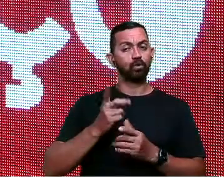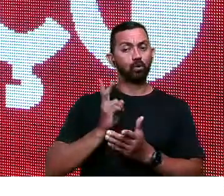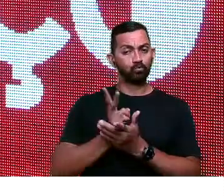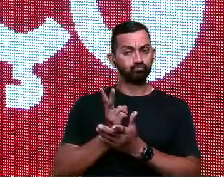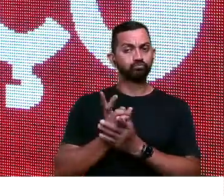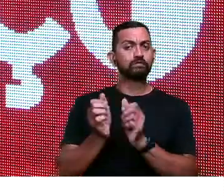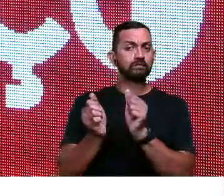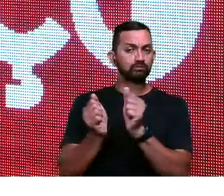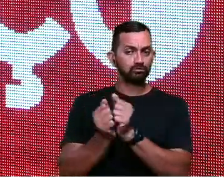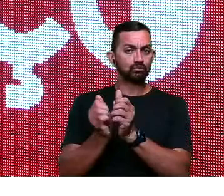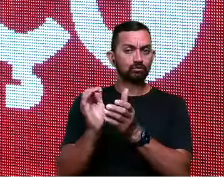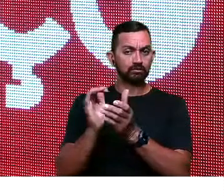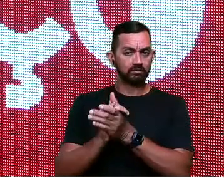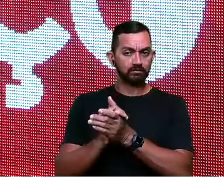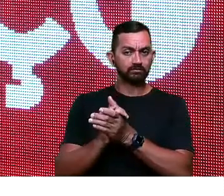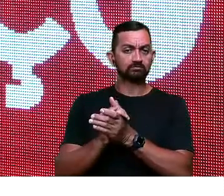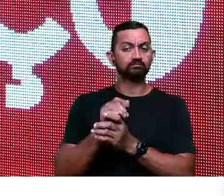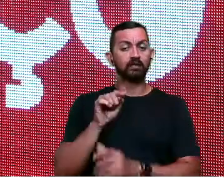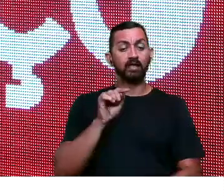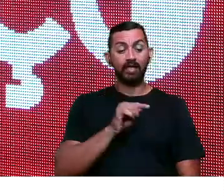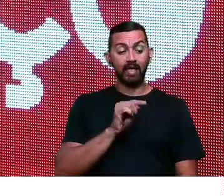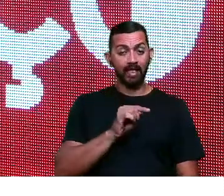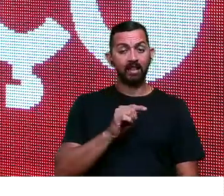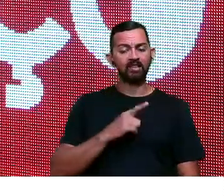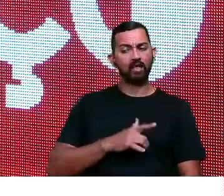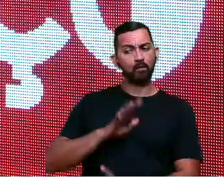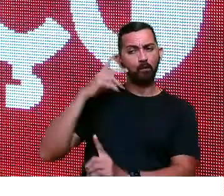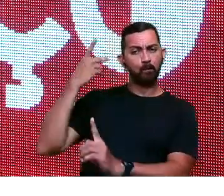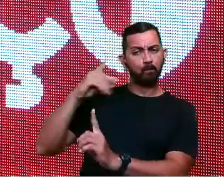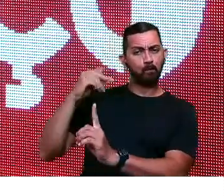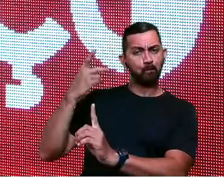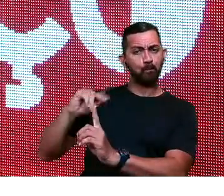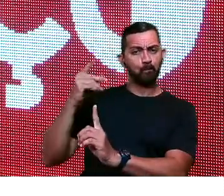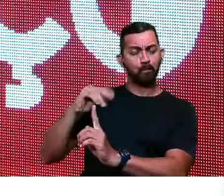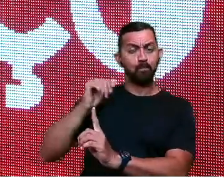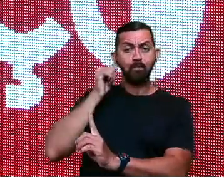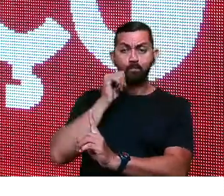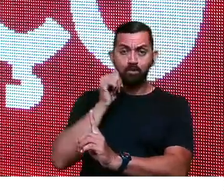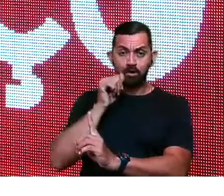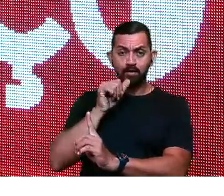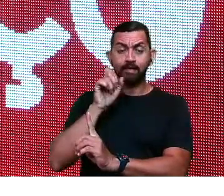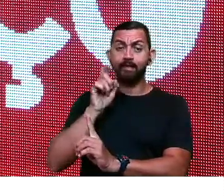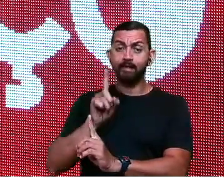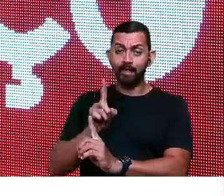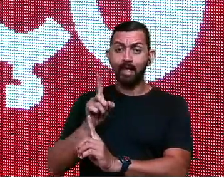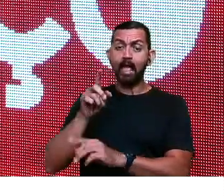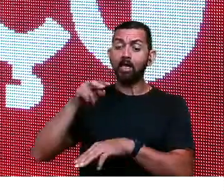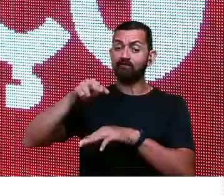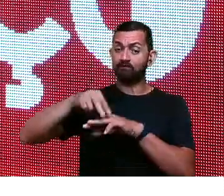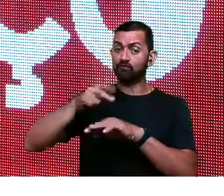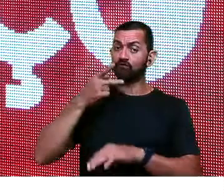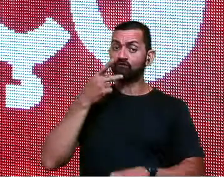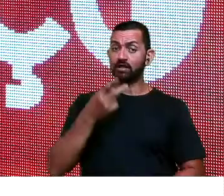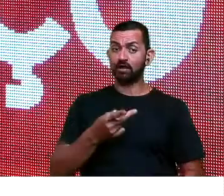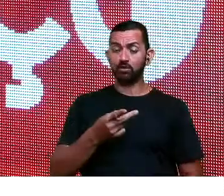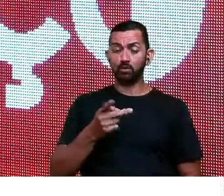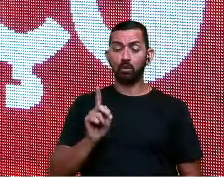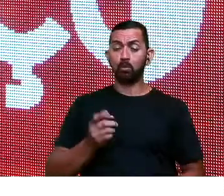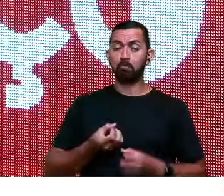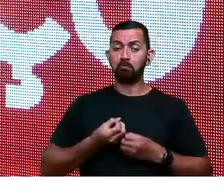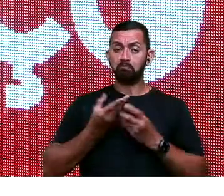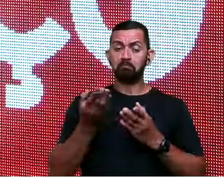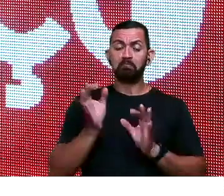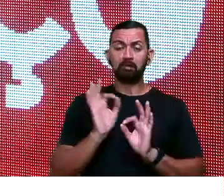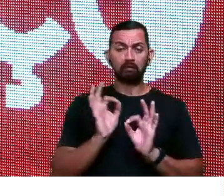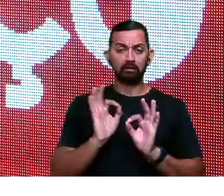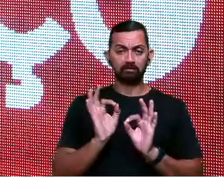eles continuavam casados, naquele mesmo dia ele teria a agredido. Essa é a versão da viúva, inclusive, que não